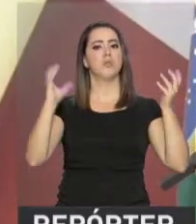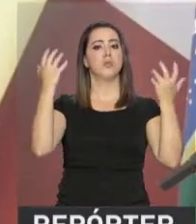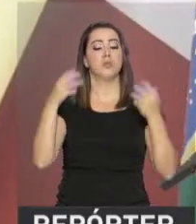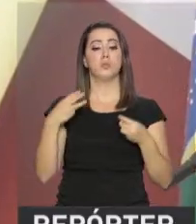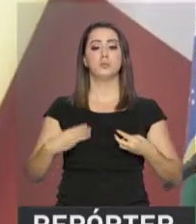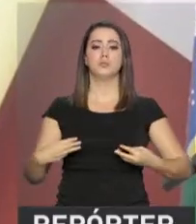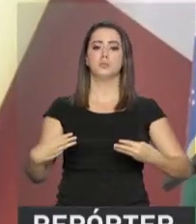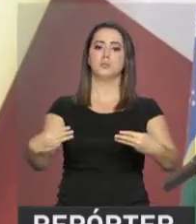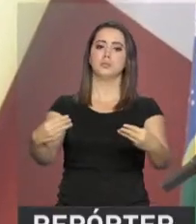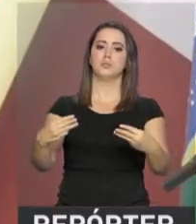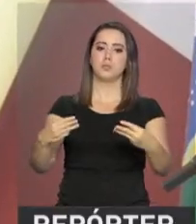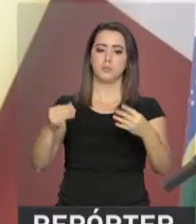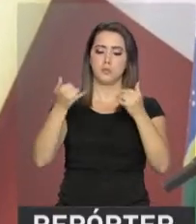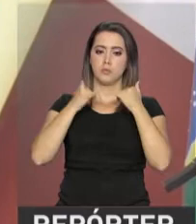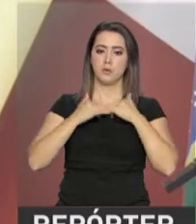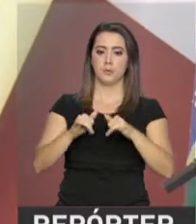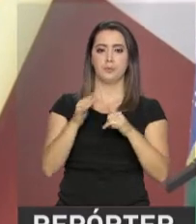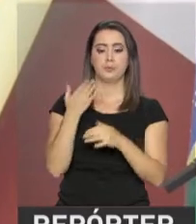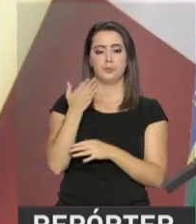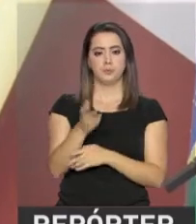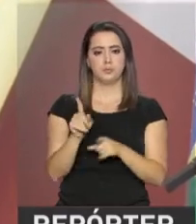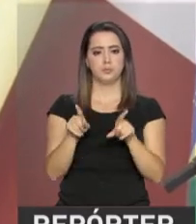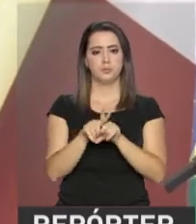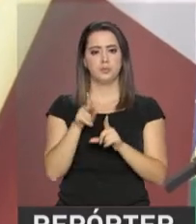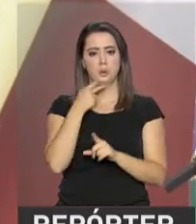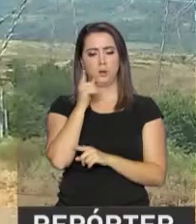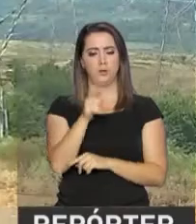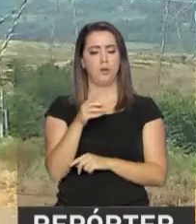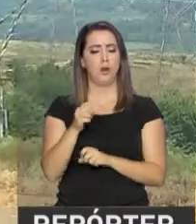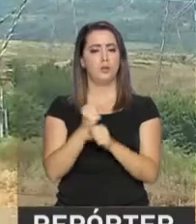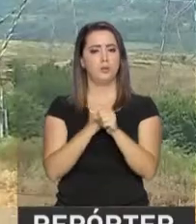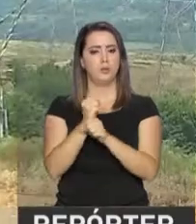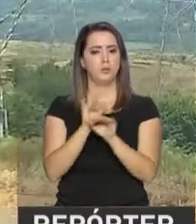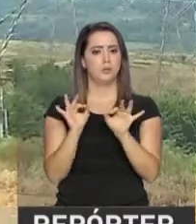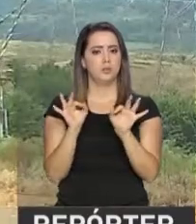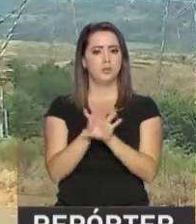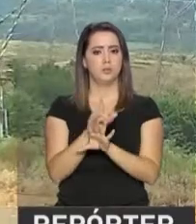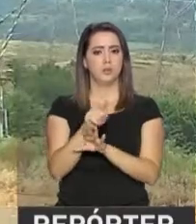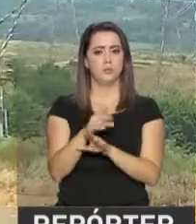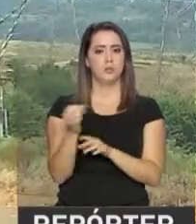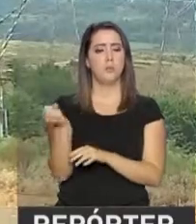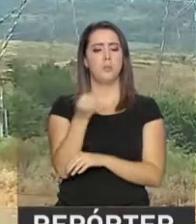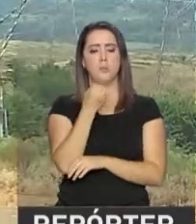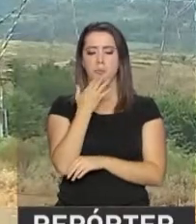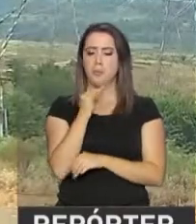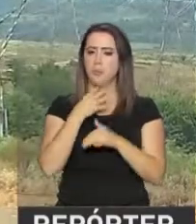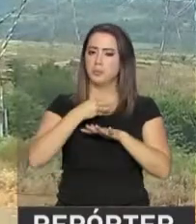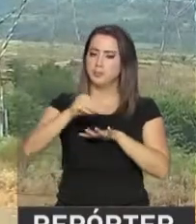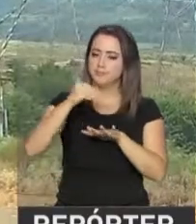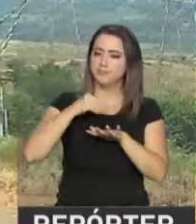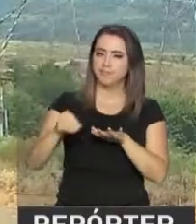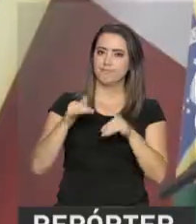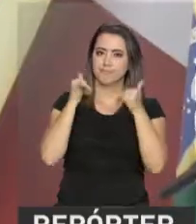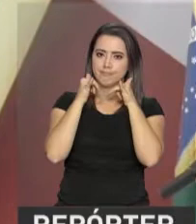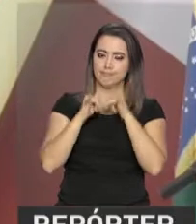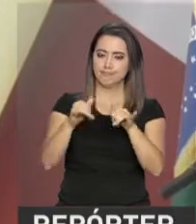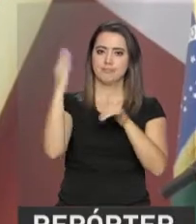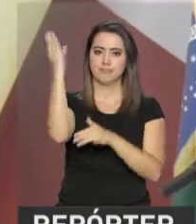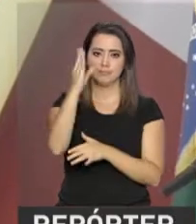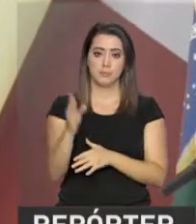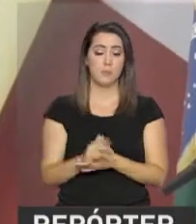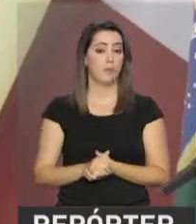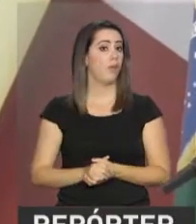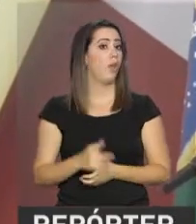ministro de minas e dia para ele o ano está terminando com grandes notícias para o setor energético brasileiro em uma